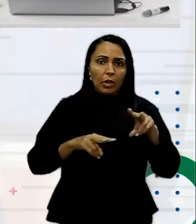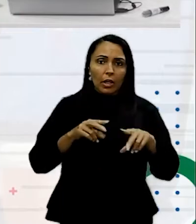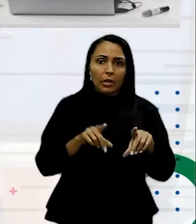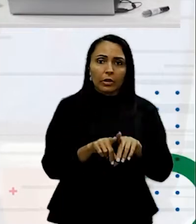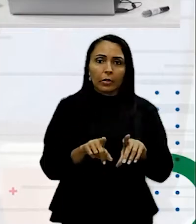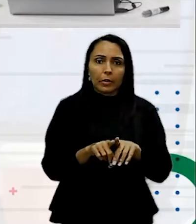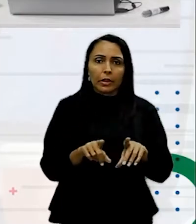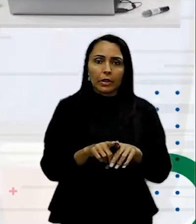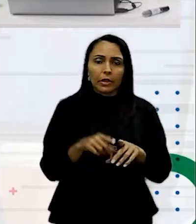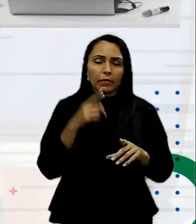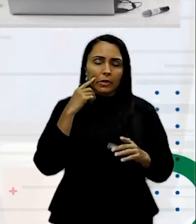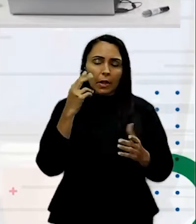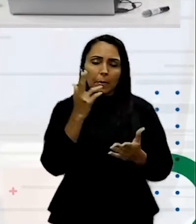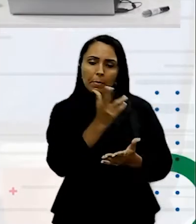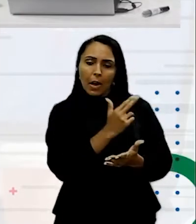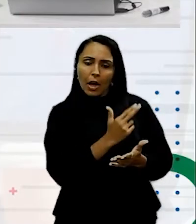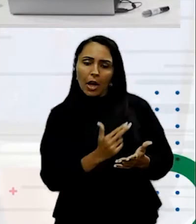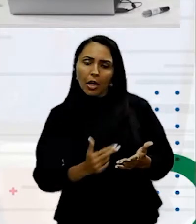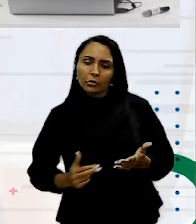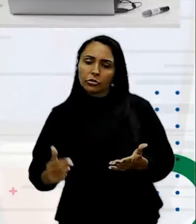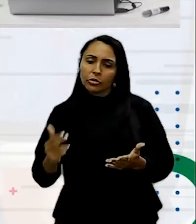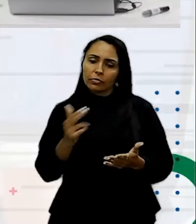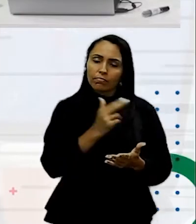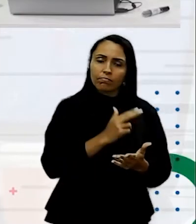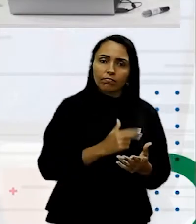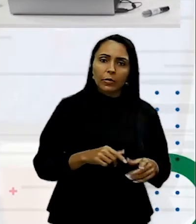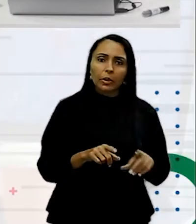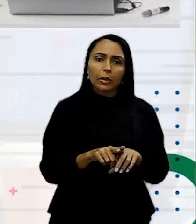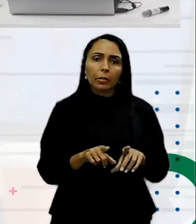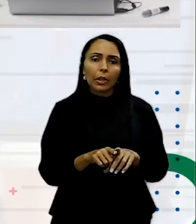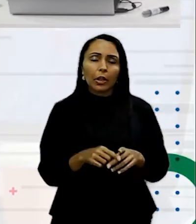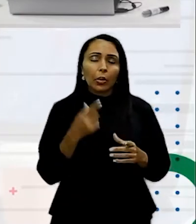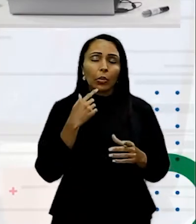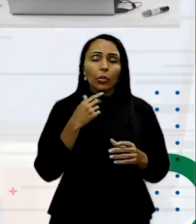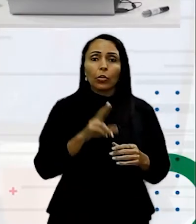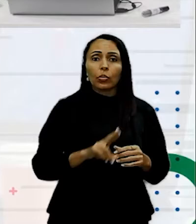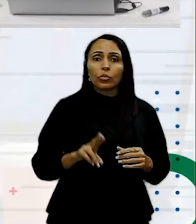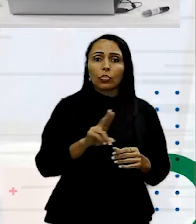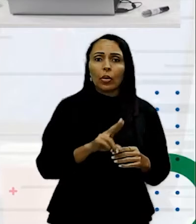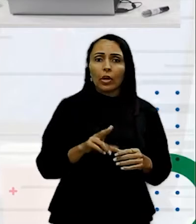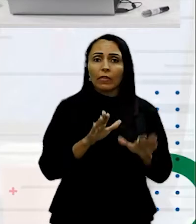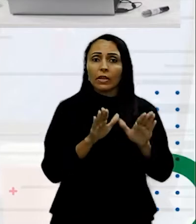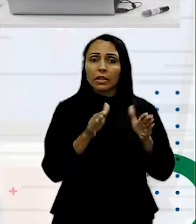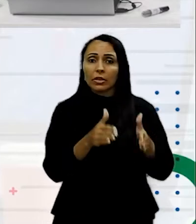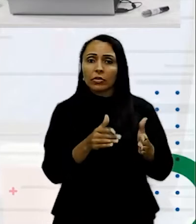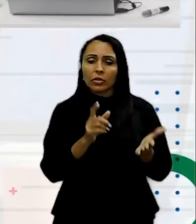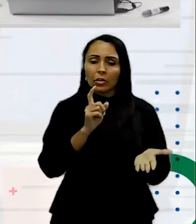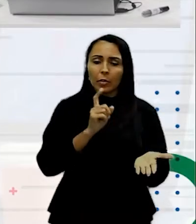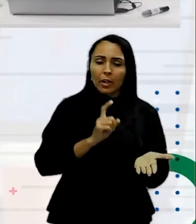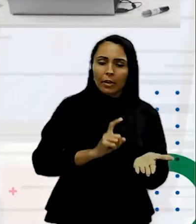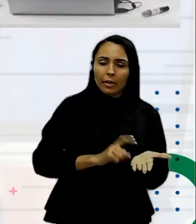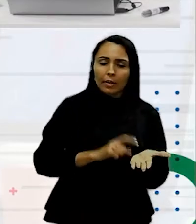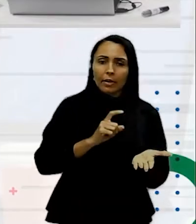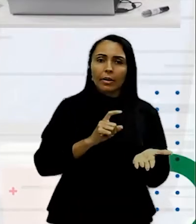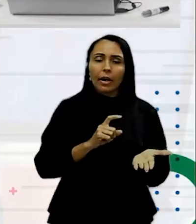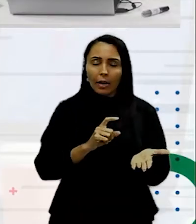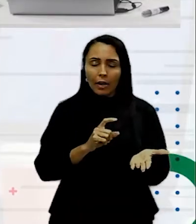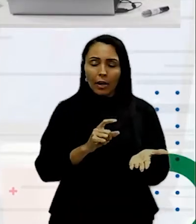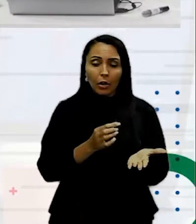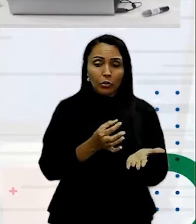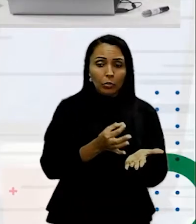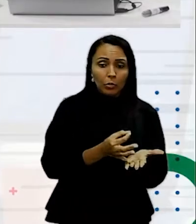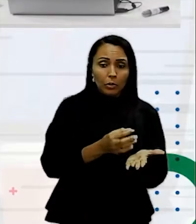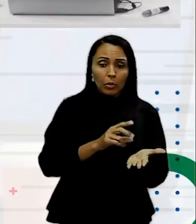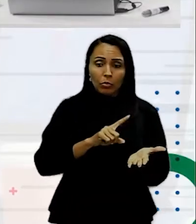ser imagem, para onde o usuário vai ser direcionado quando ele clicar num botão, por